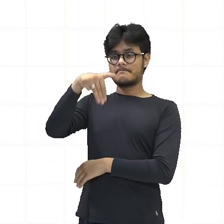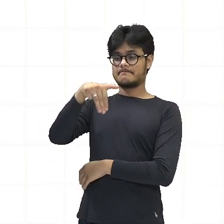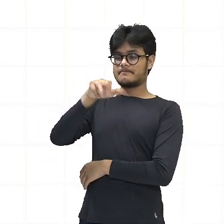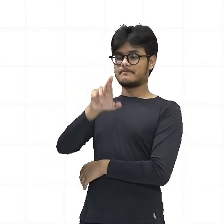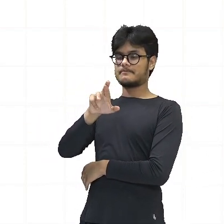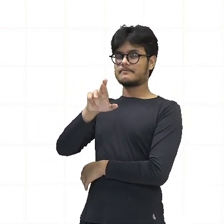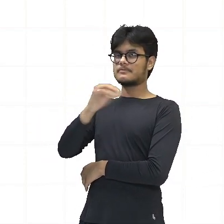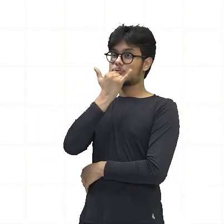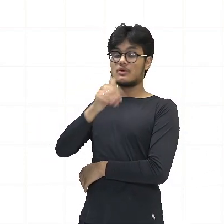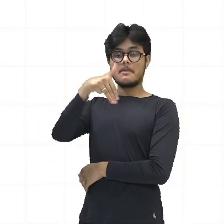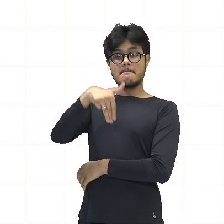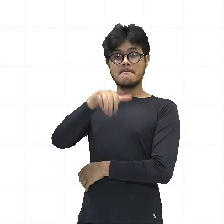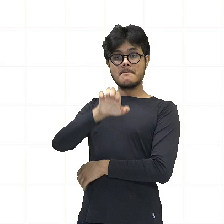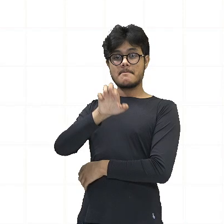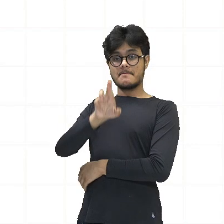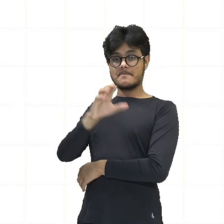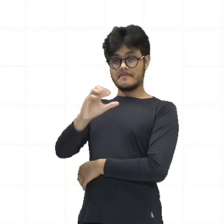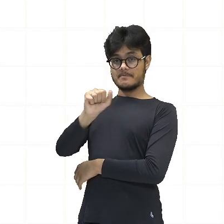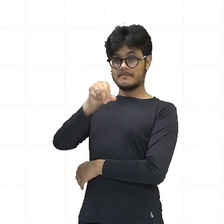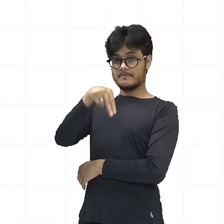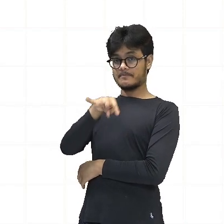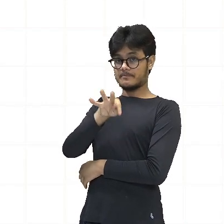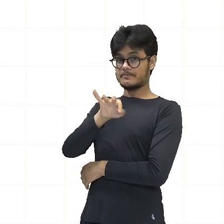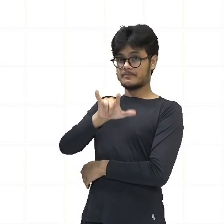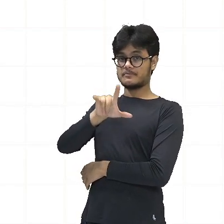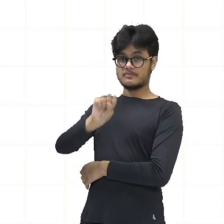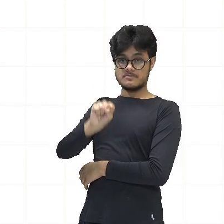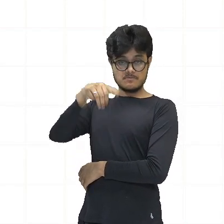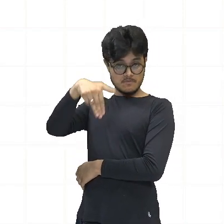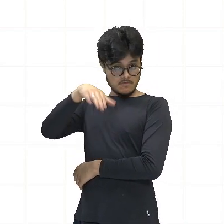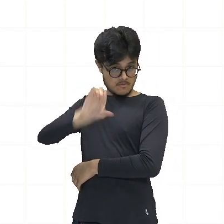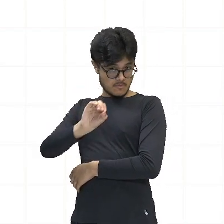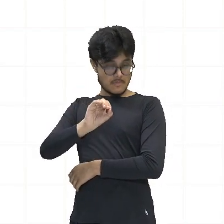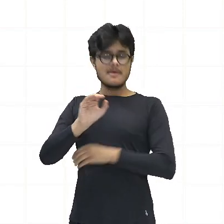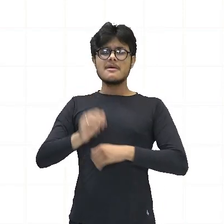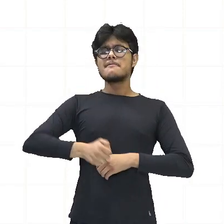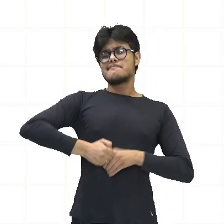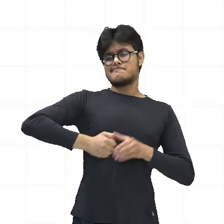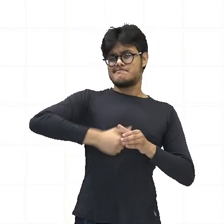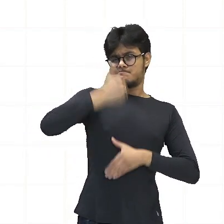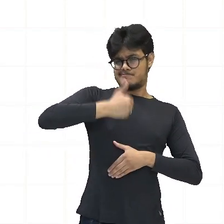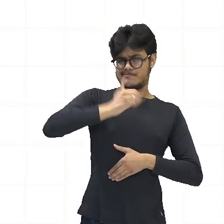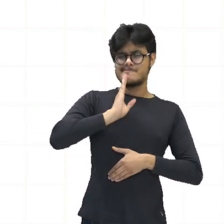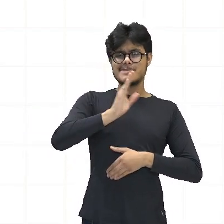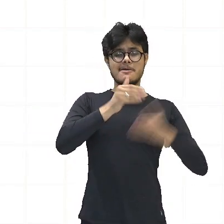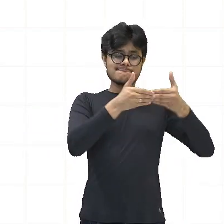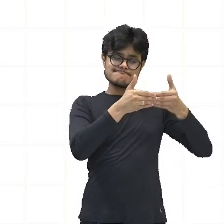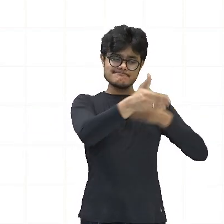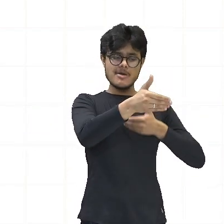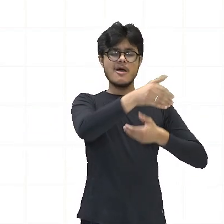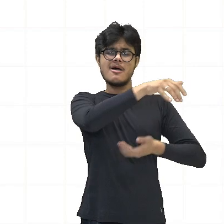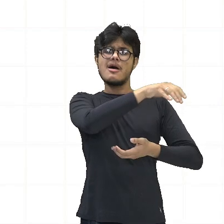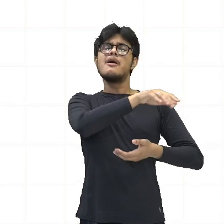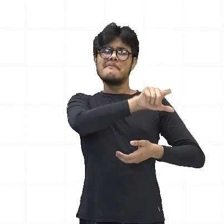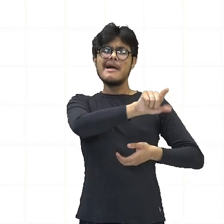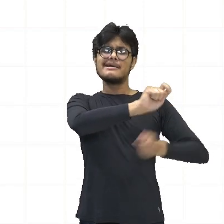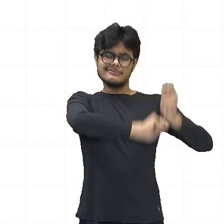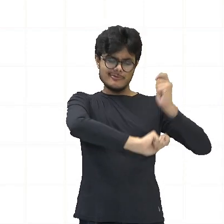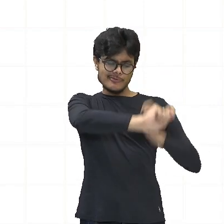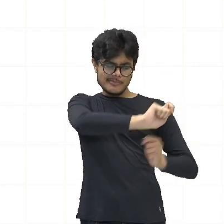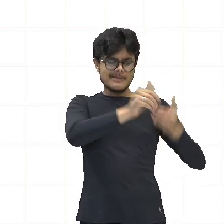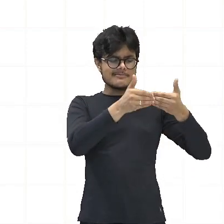capitalismo mercantilista, né? Que se trata, né, das principais formas de produção de